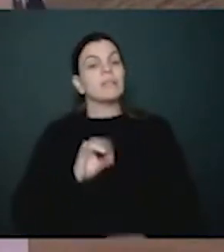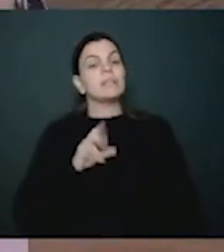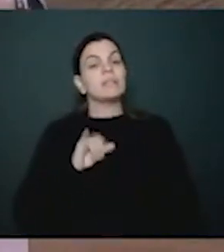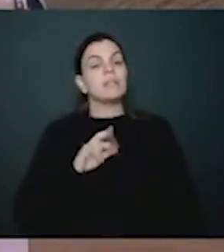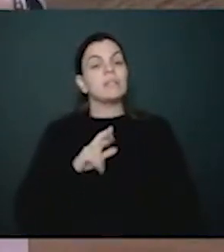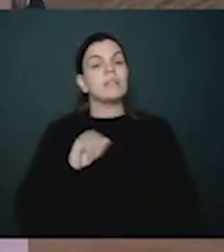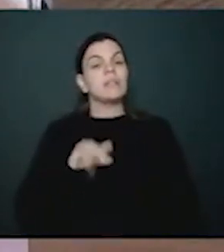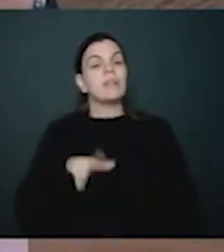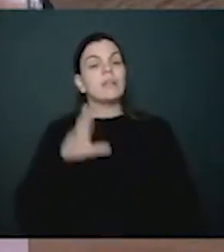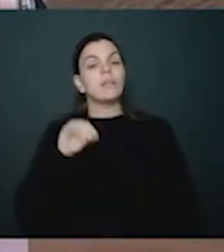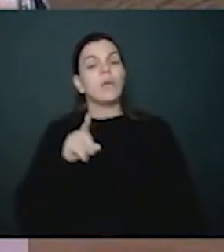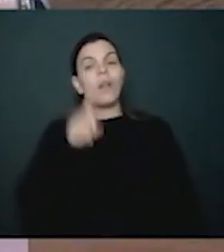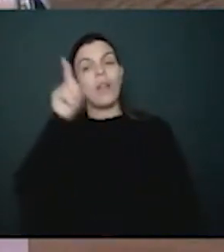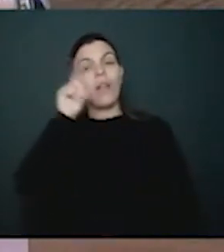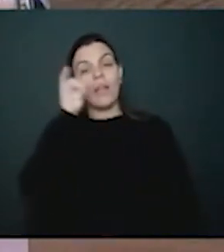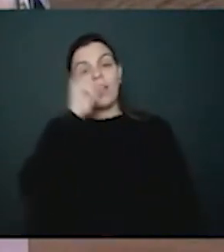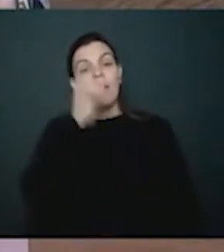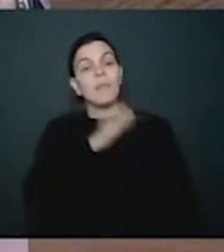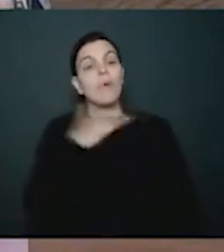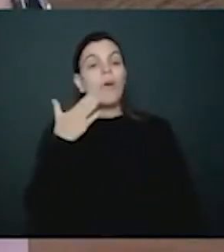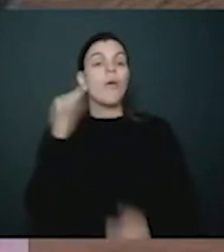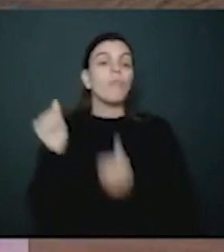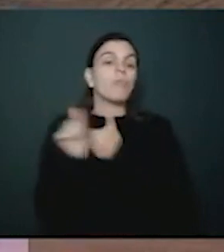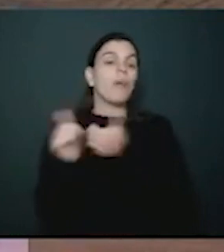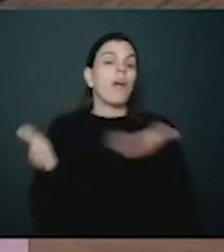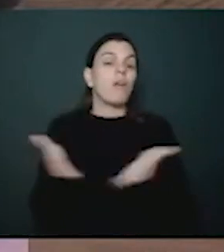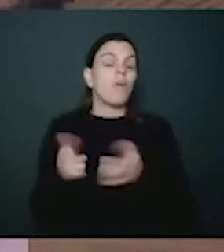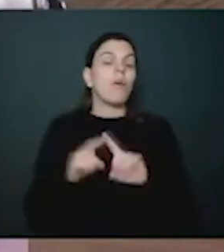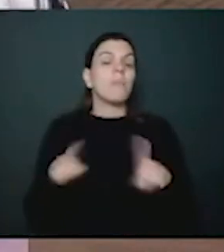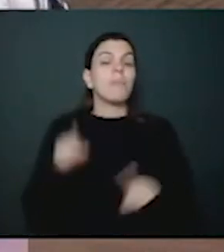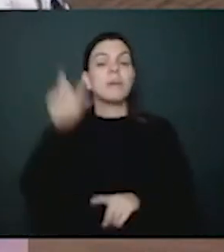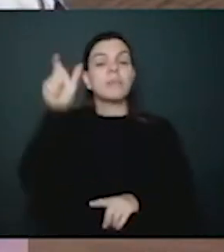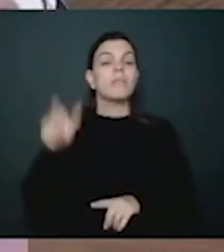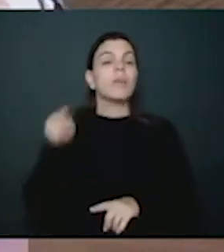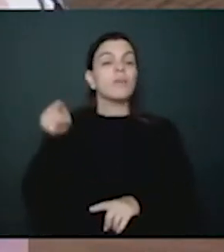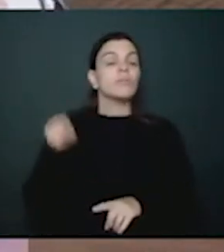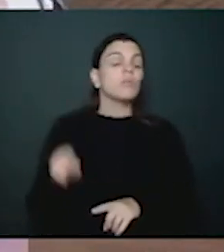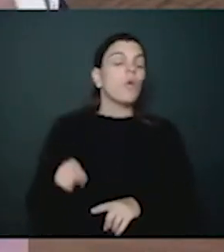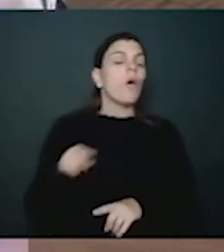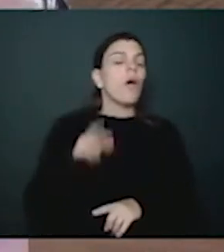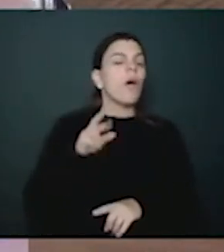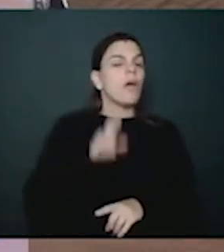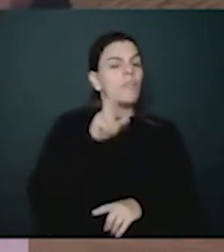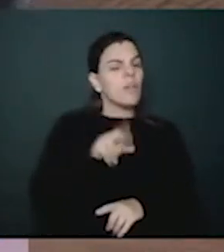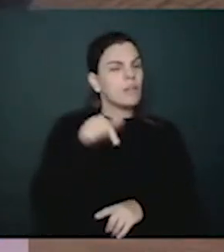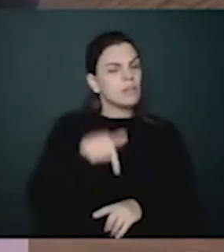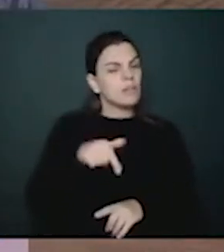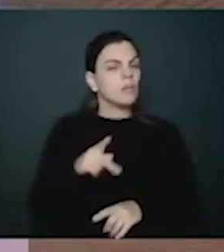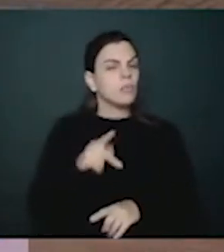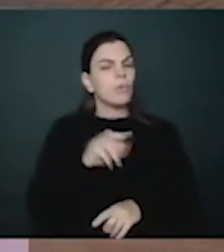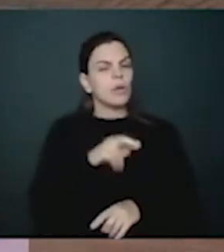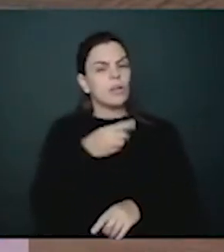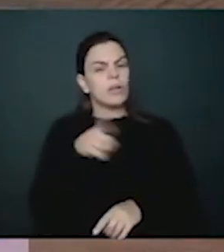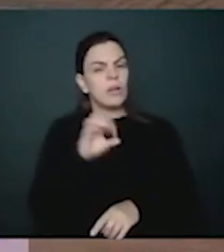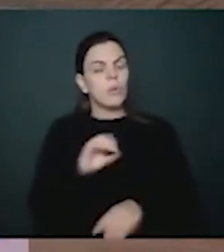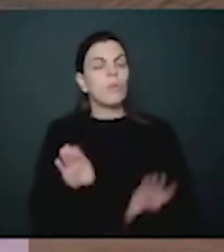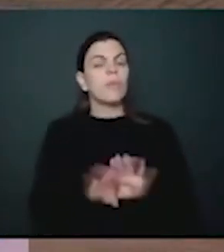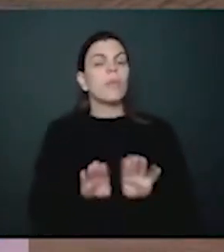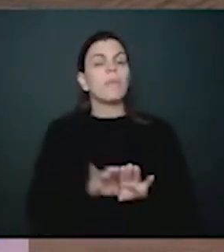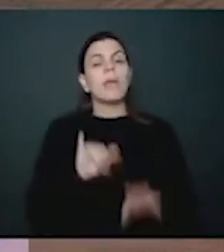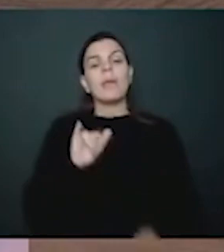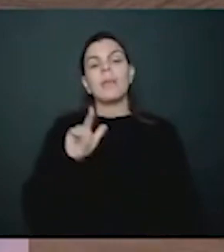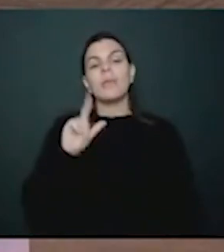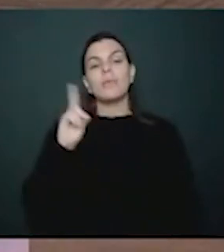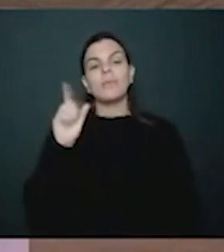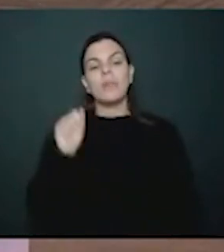grande personalidade da região do Portão. A professora Hildegard Sondar, que também foi uma diretora exemplar do